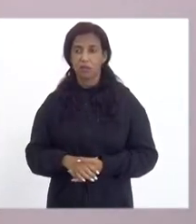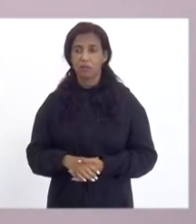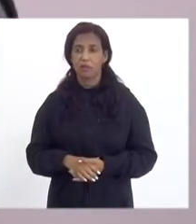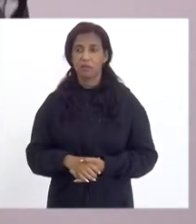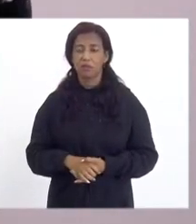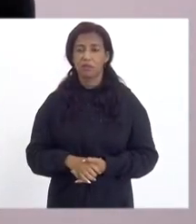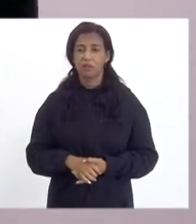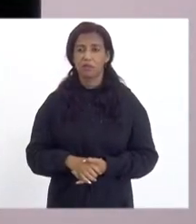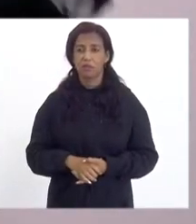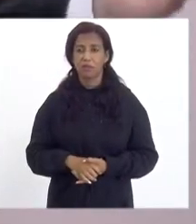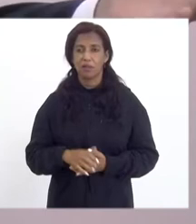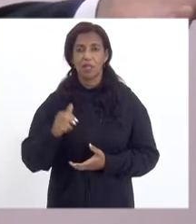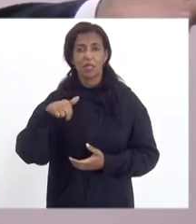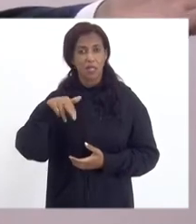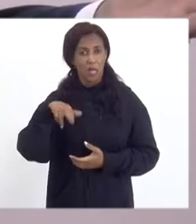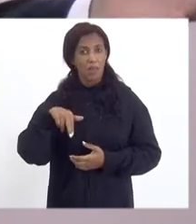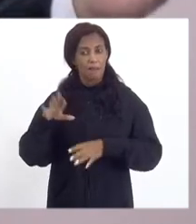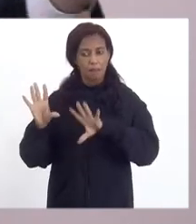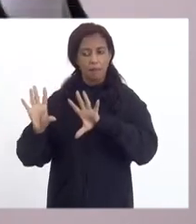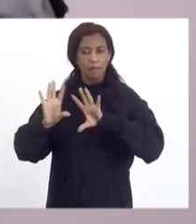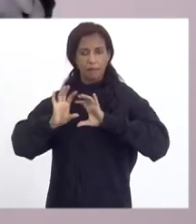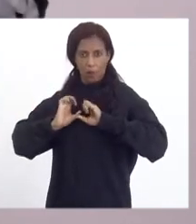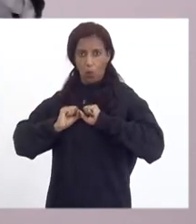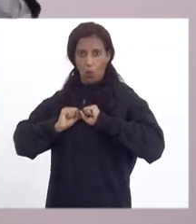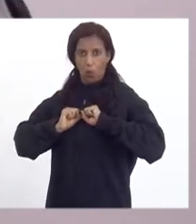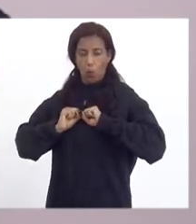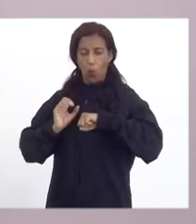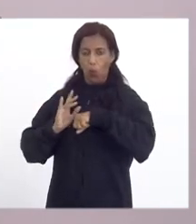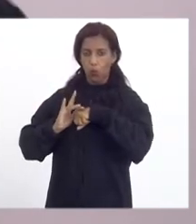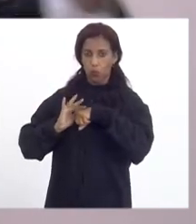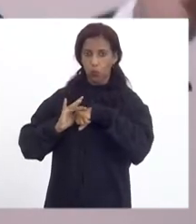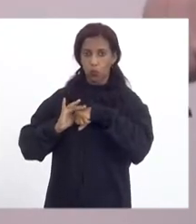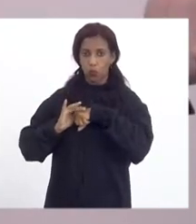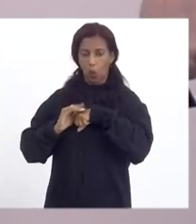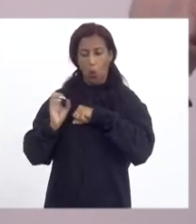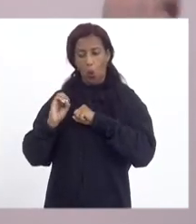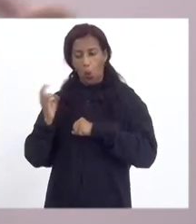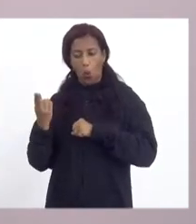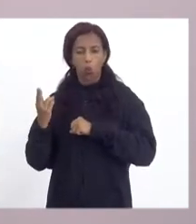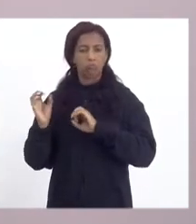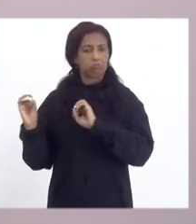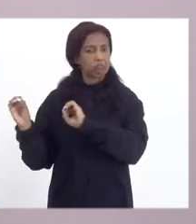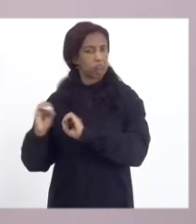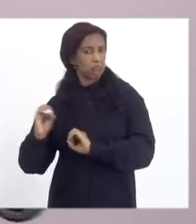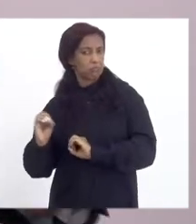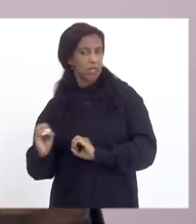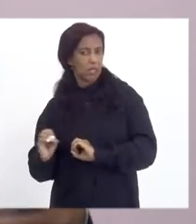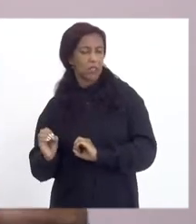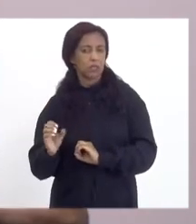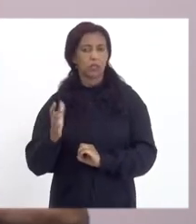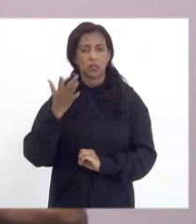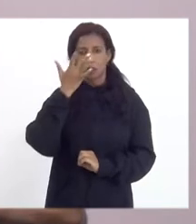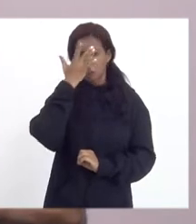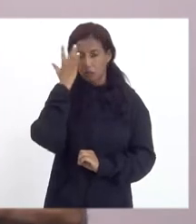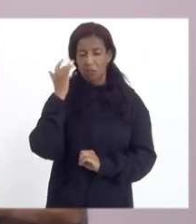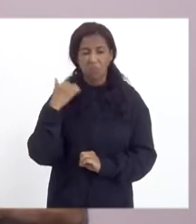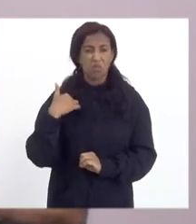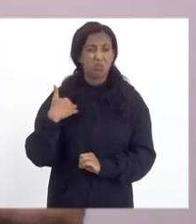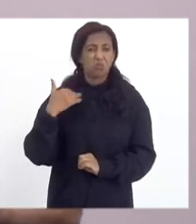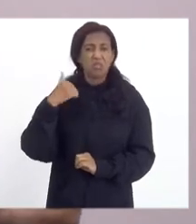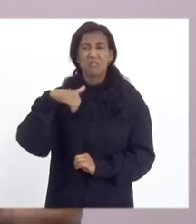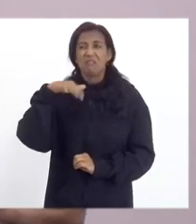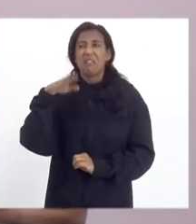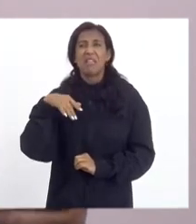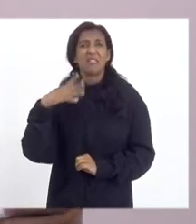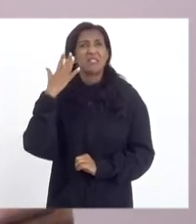quem pegou Covid, quem ficou, quem não teve nada, eu conheço pessoas que nem souberam que